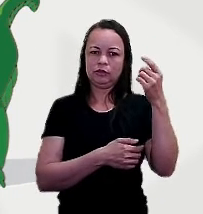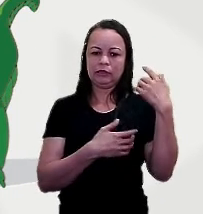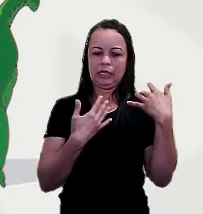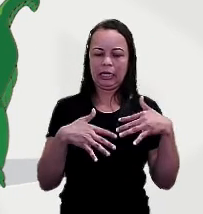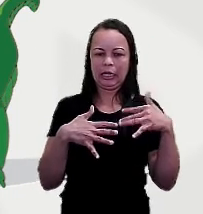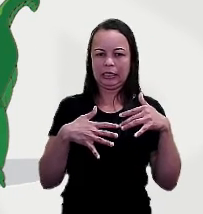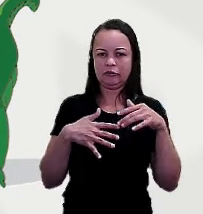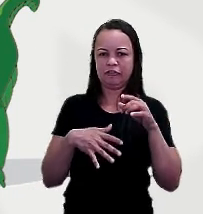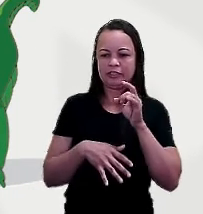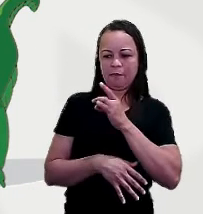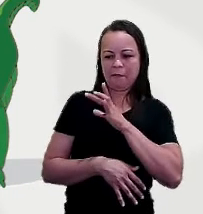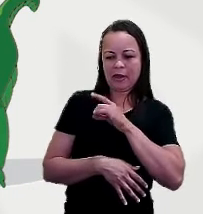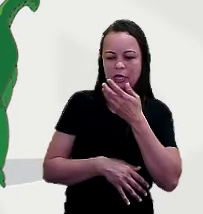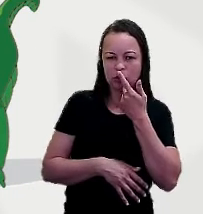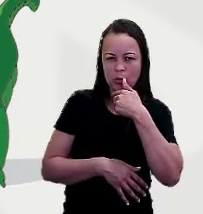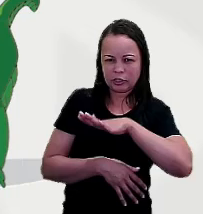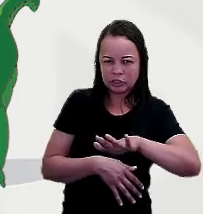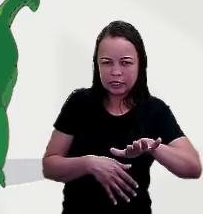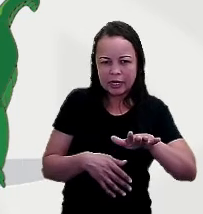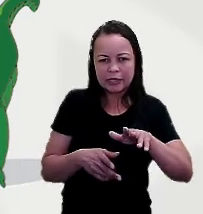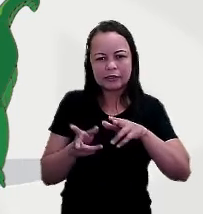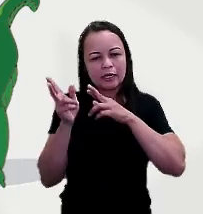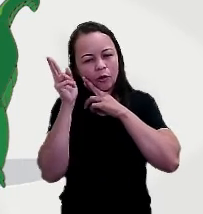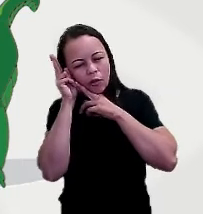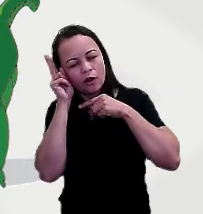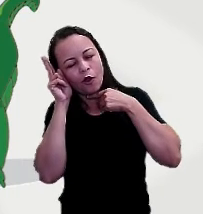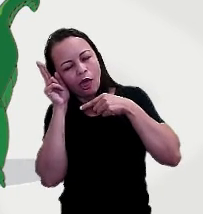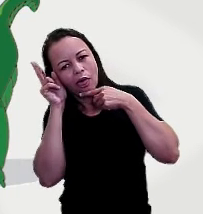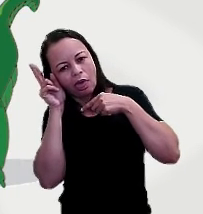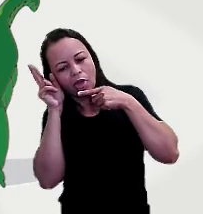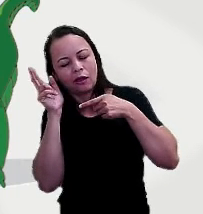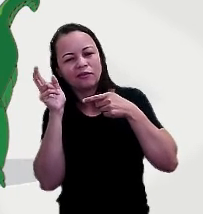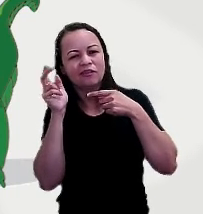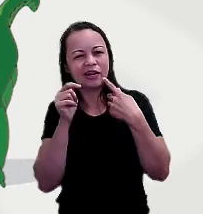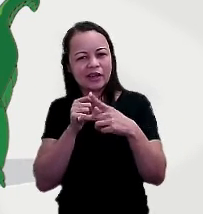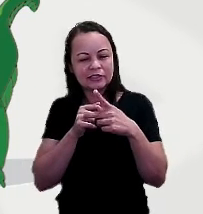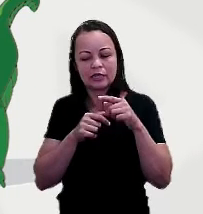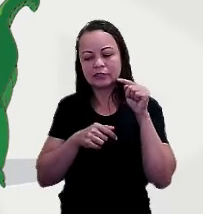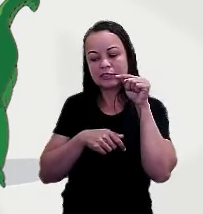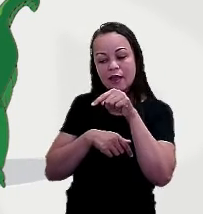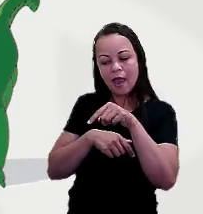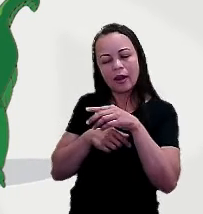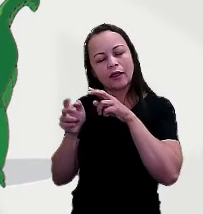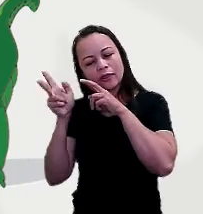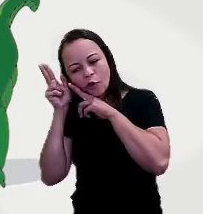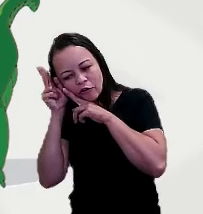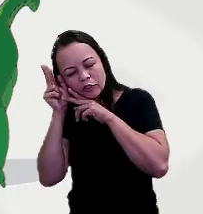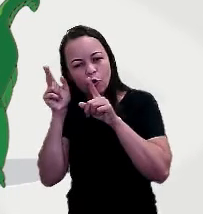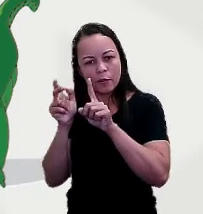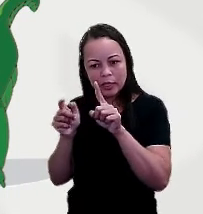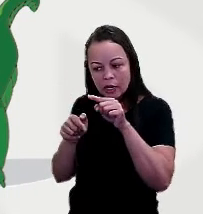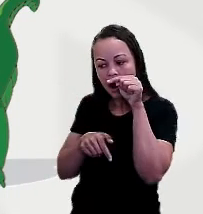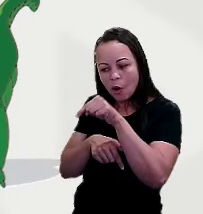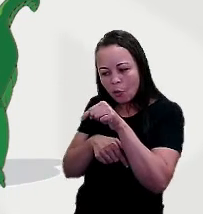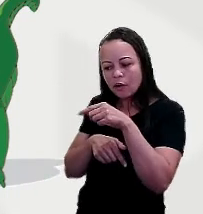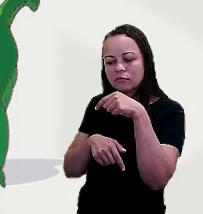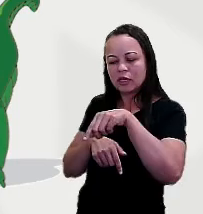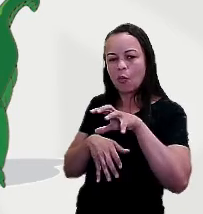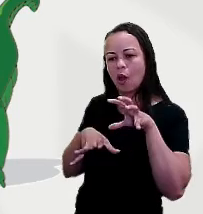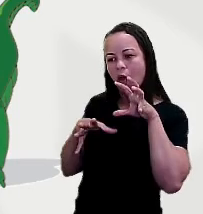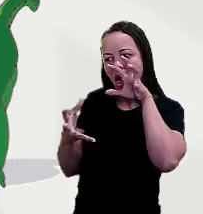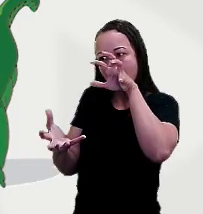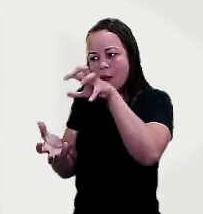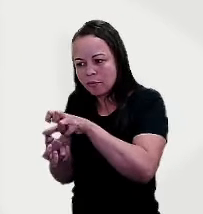crianças que resistem dormir, dizendo que se elas não dormirem, a Cuca vai pegá-las.